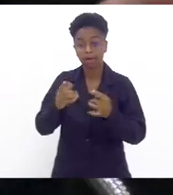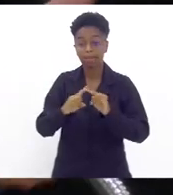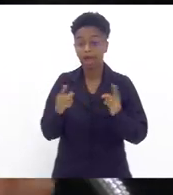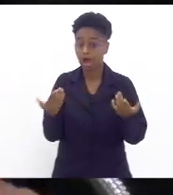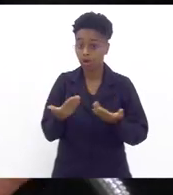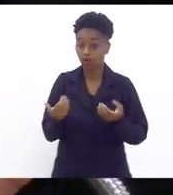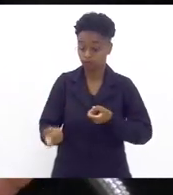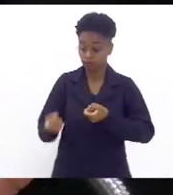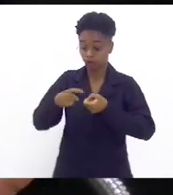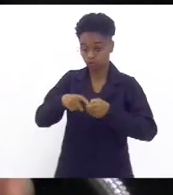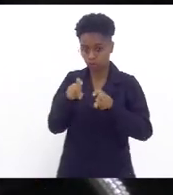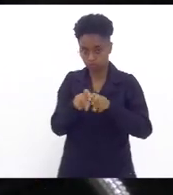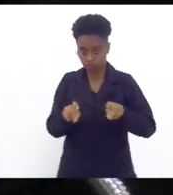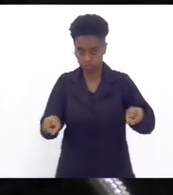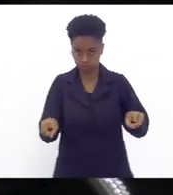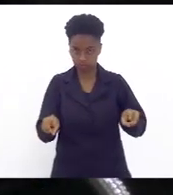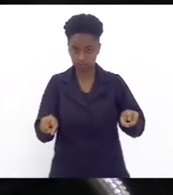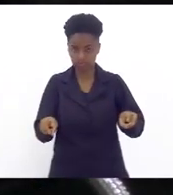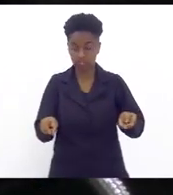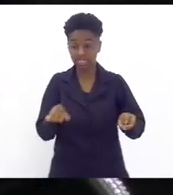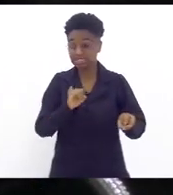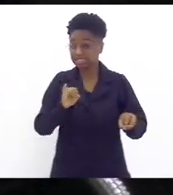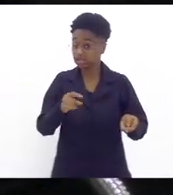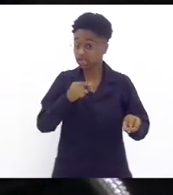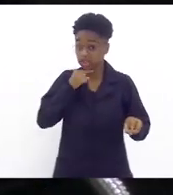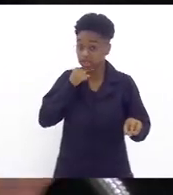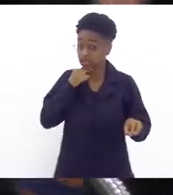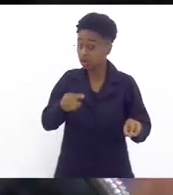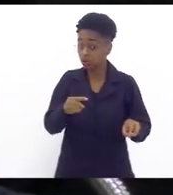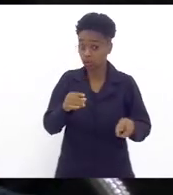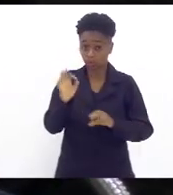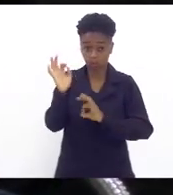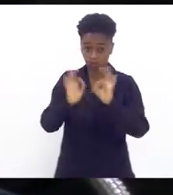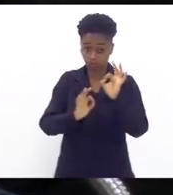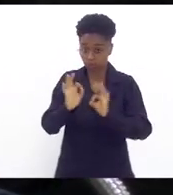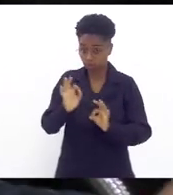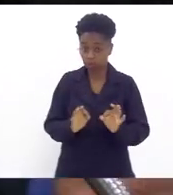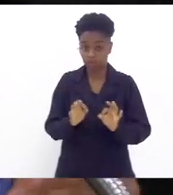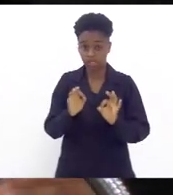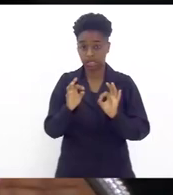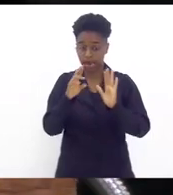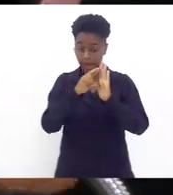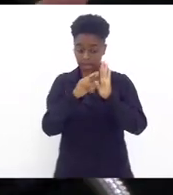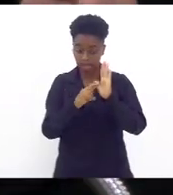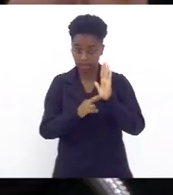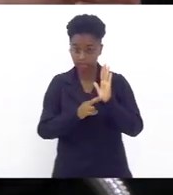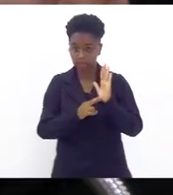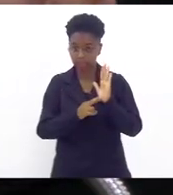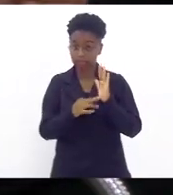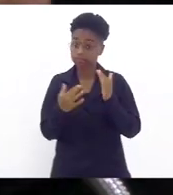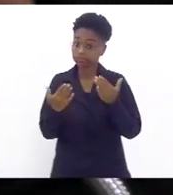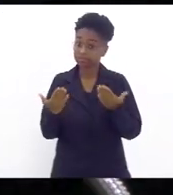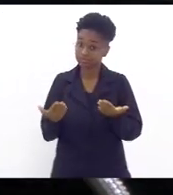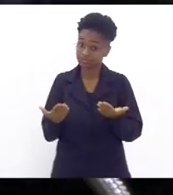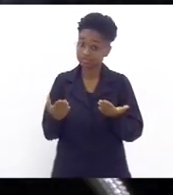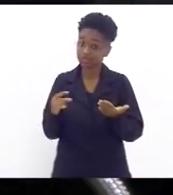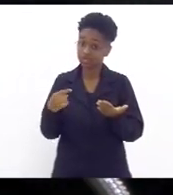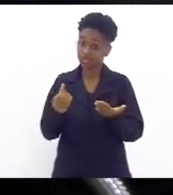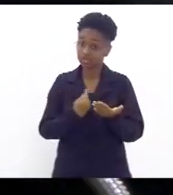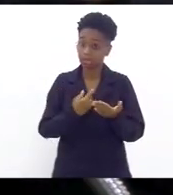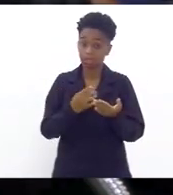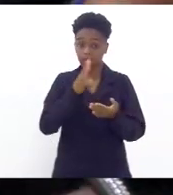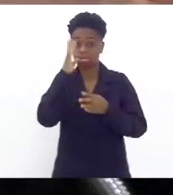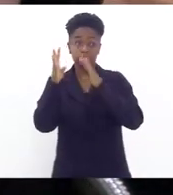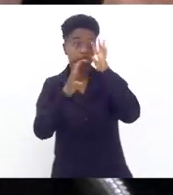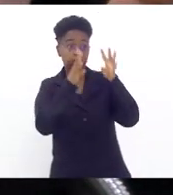a gente voltou para mesa se a gente não conseguir estabelecer um método não é a gente vai abrir aqui